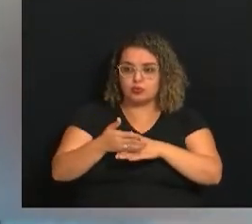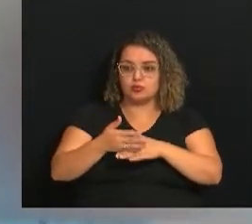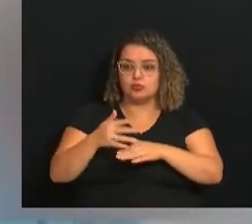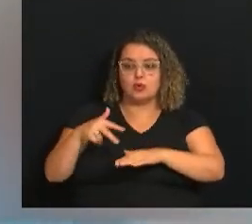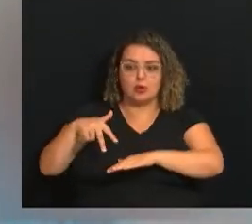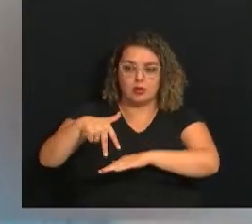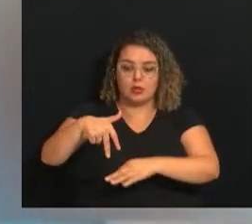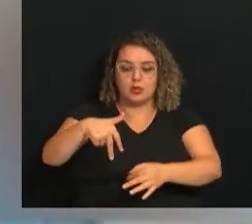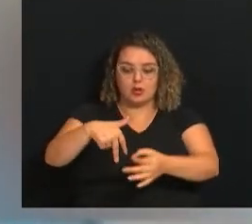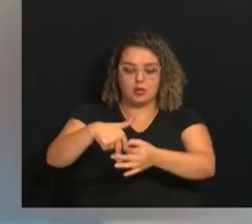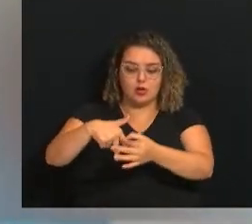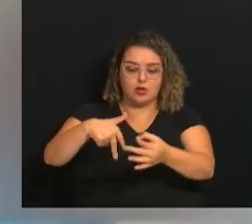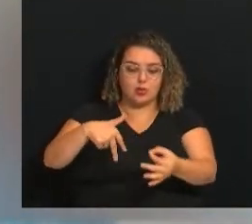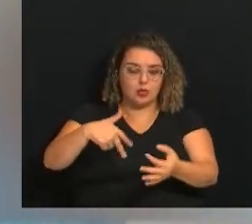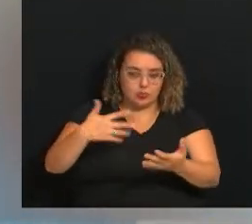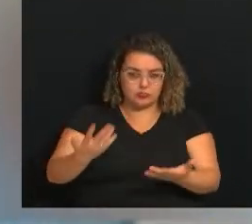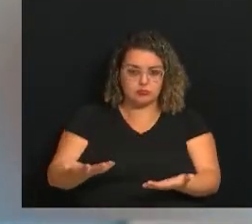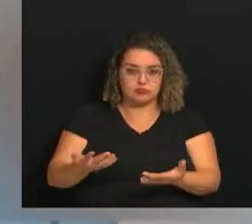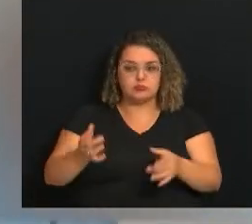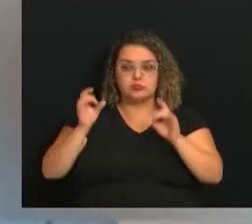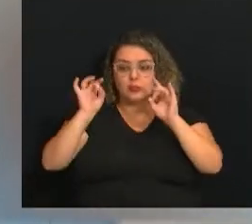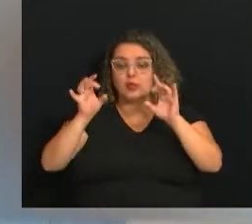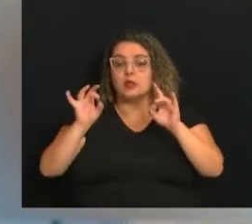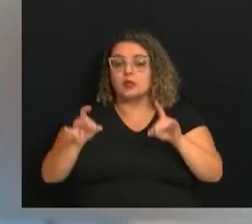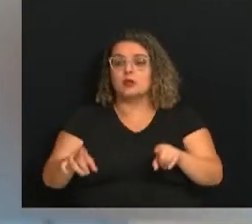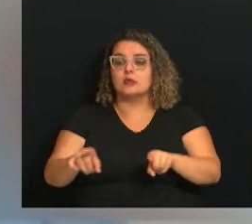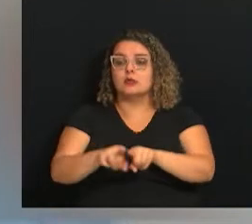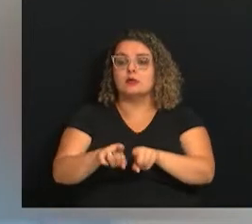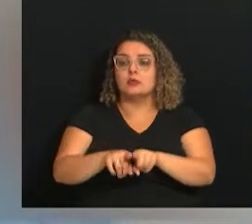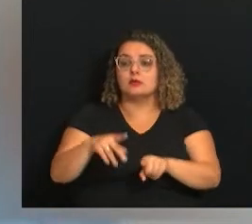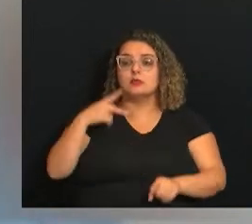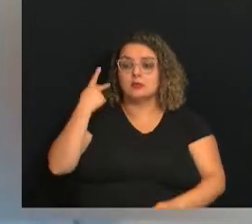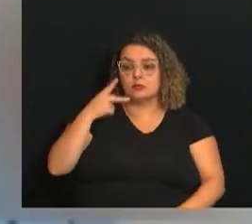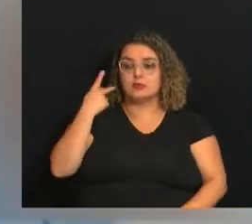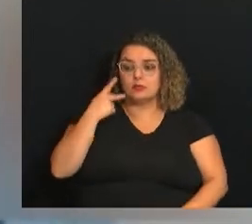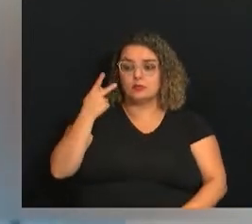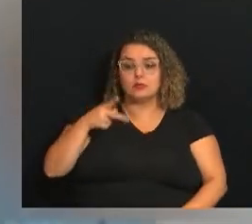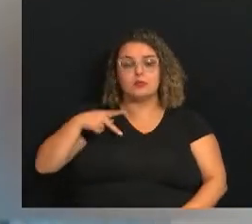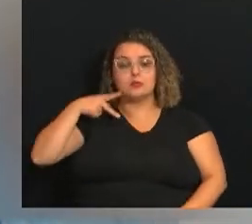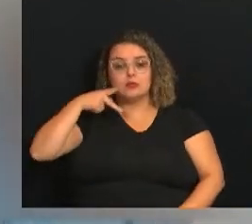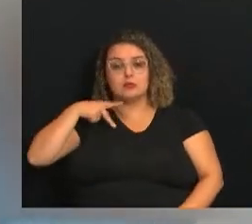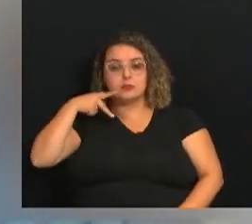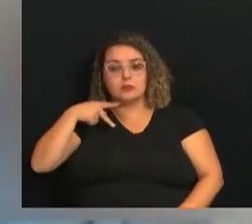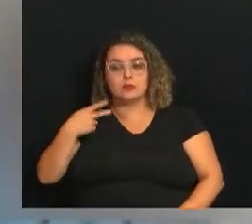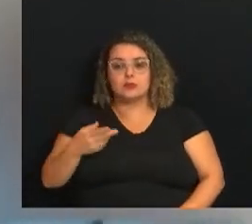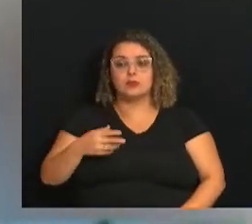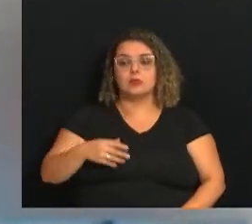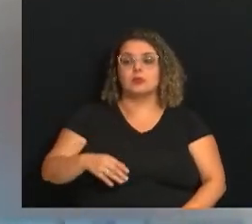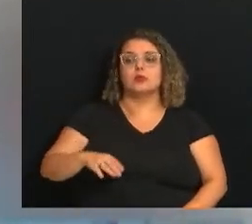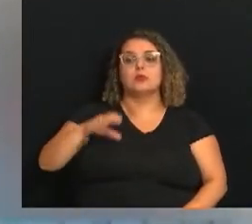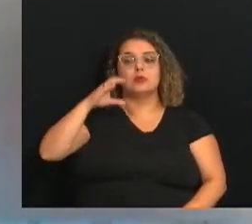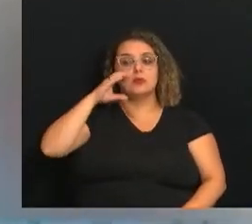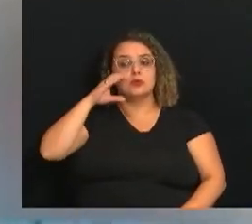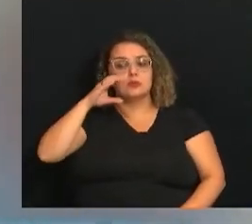posicionamento. Em especial aqui também aos nossos vereadores parlamentares aqui presentes, o vereador Luiz Henrique Cirilo, que brilhantemente esteve aqui